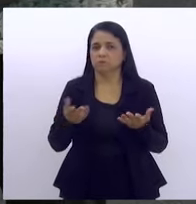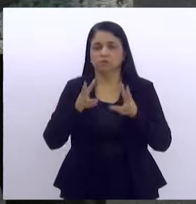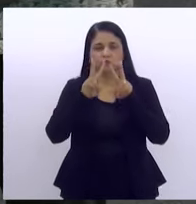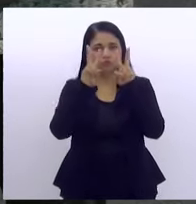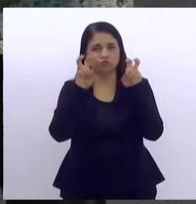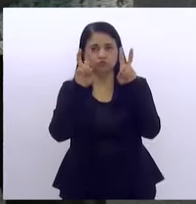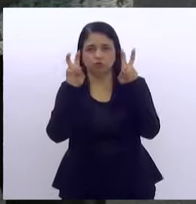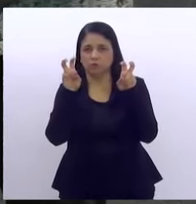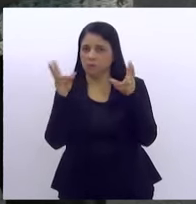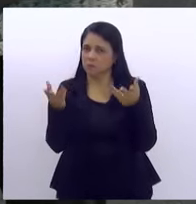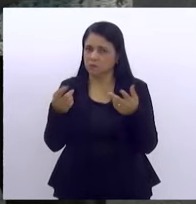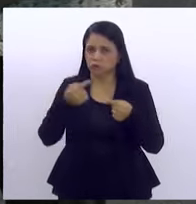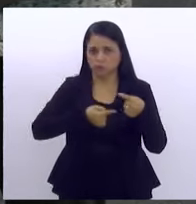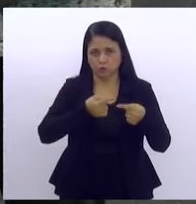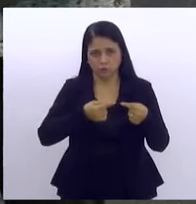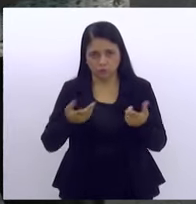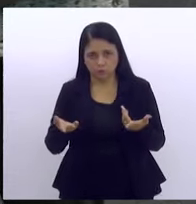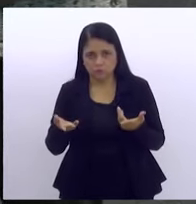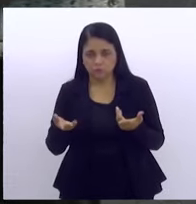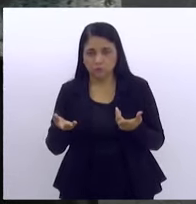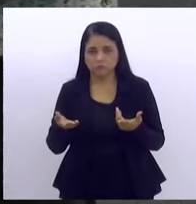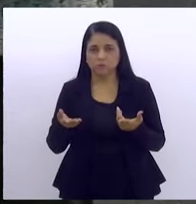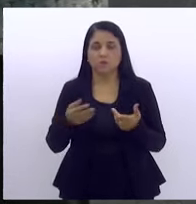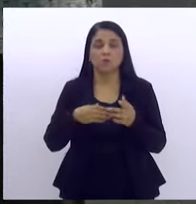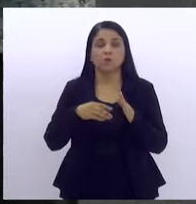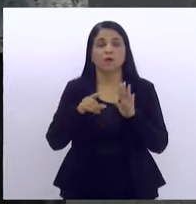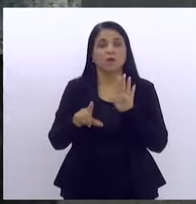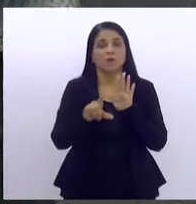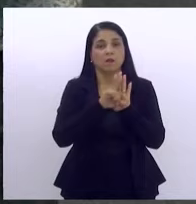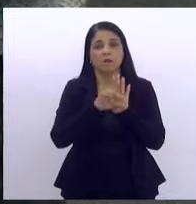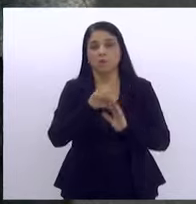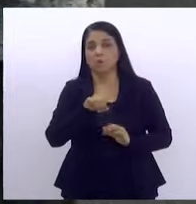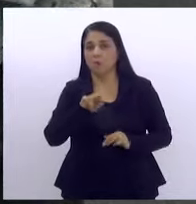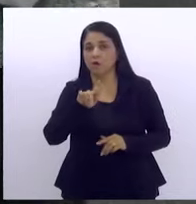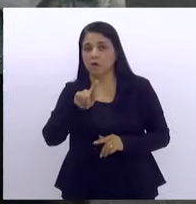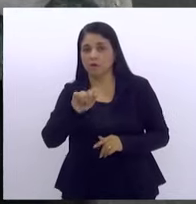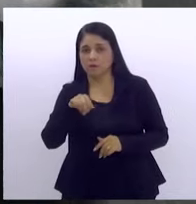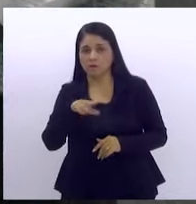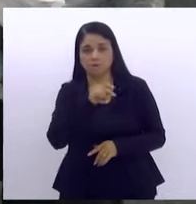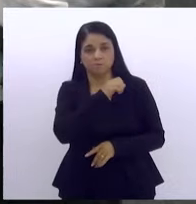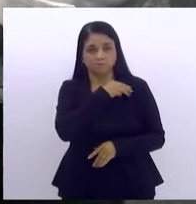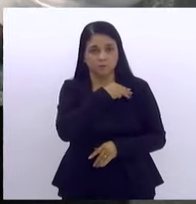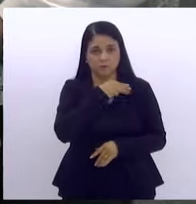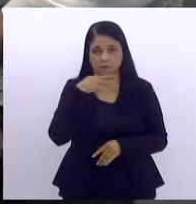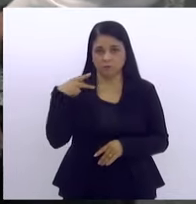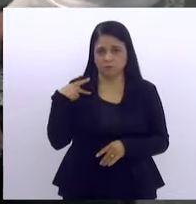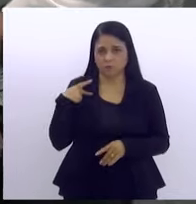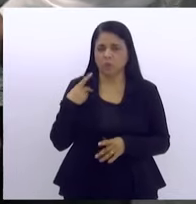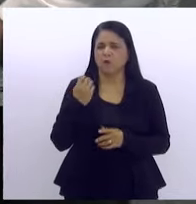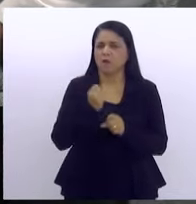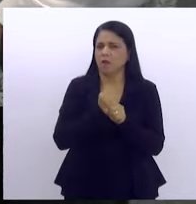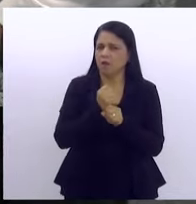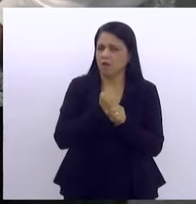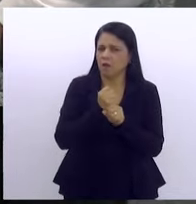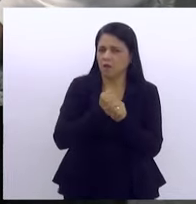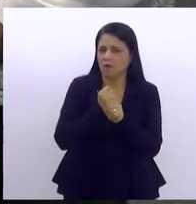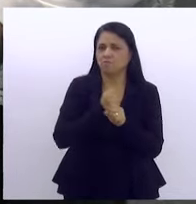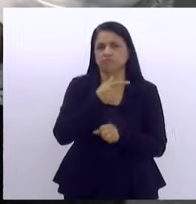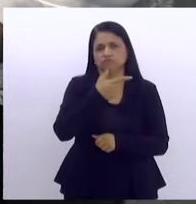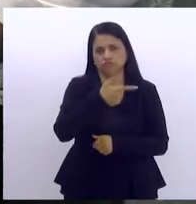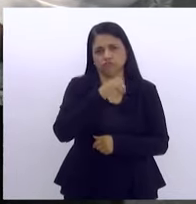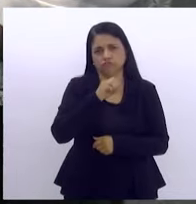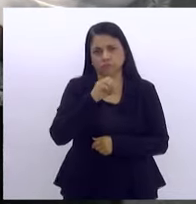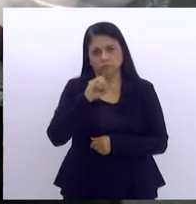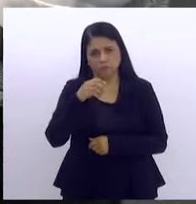são tratados. Porque a lei orgânica do Ministério Público, ela é antiga, de 2003, é verdade,